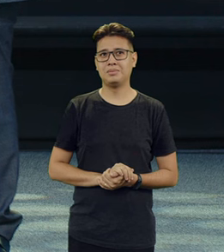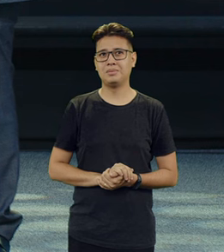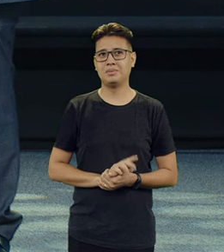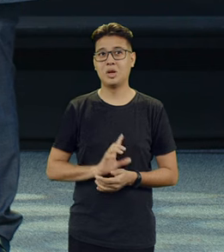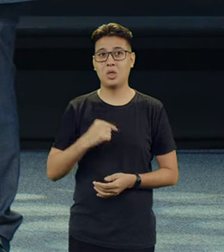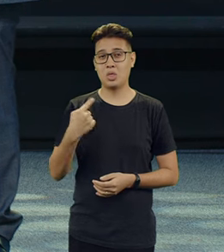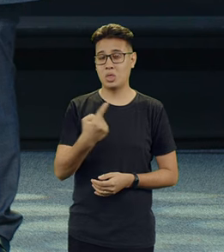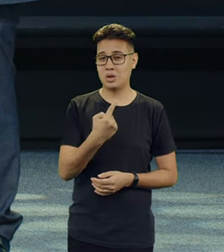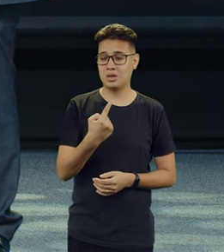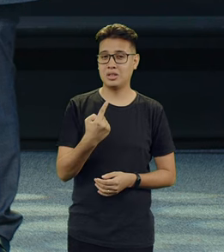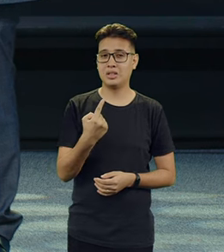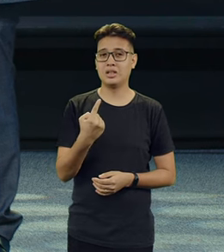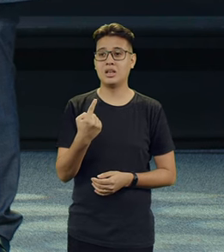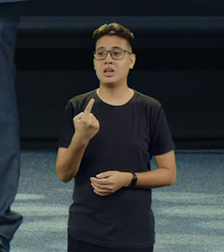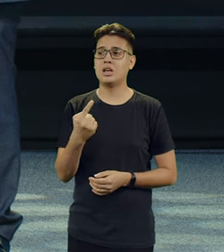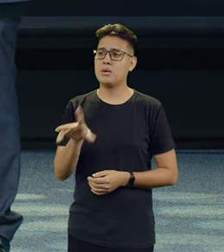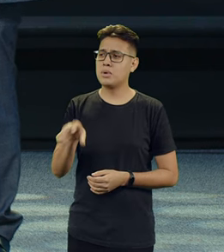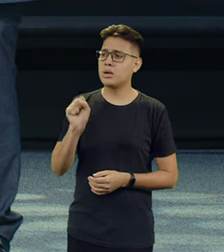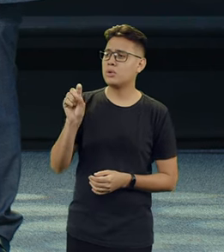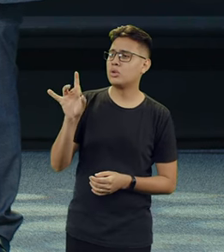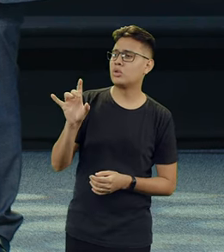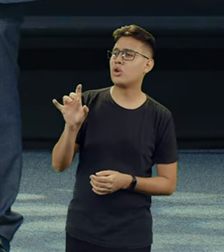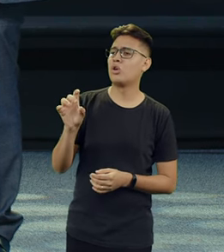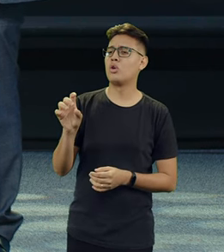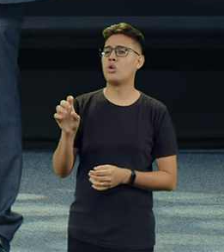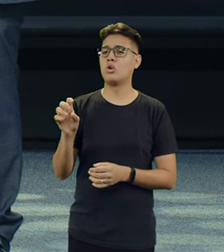só com o Mato Grosso.